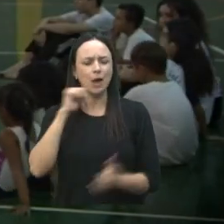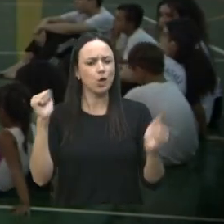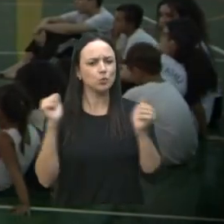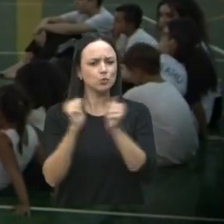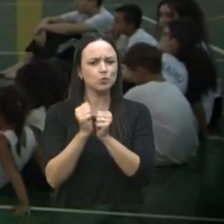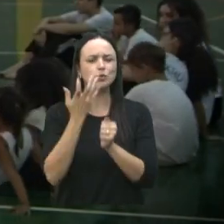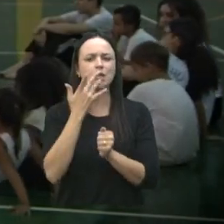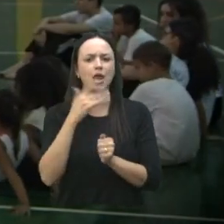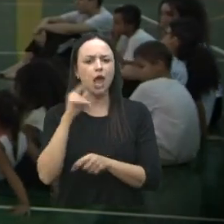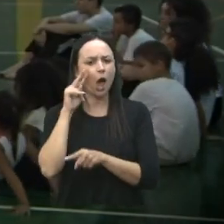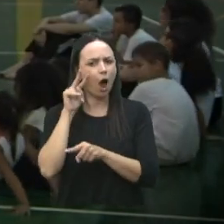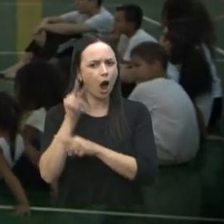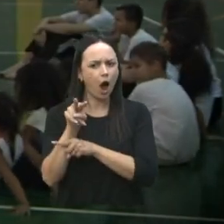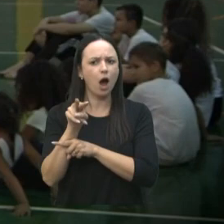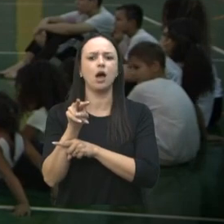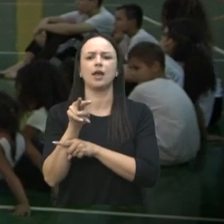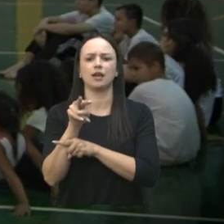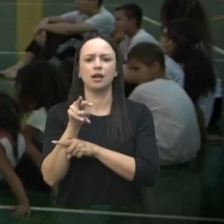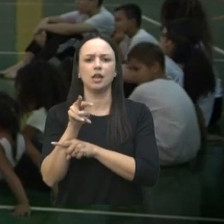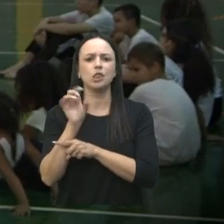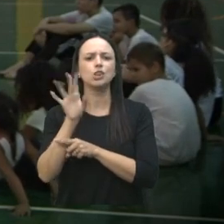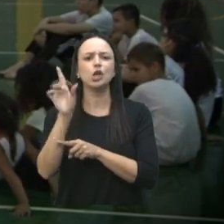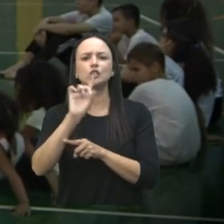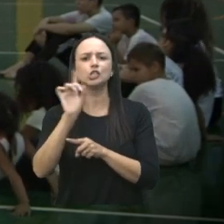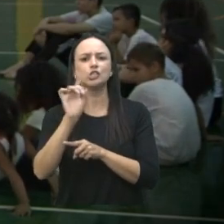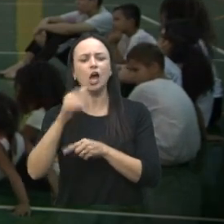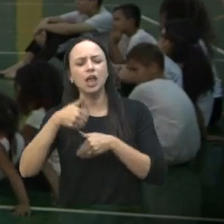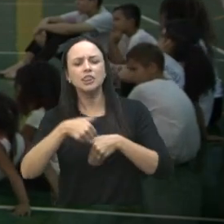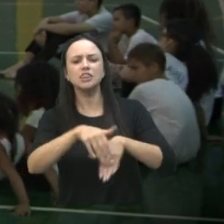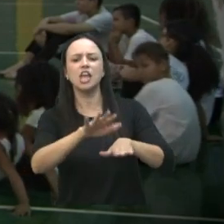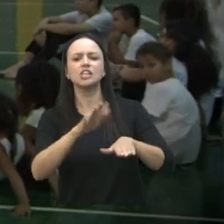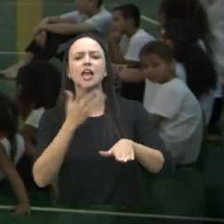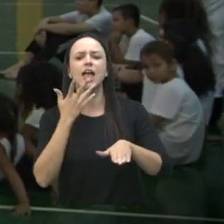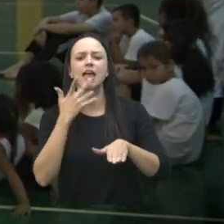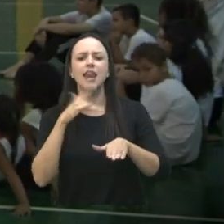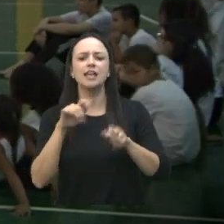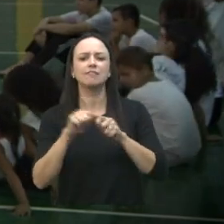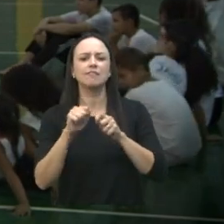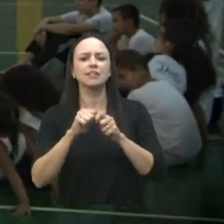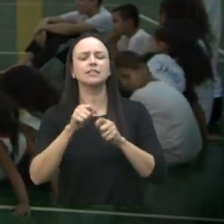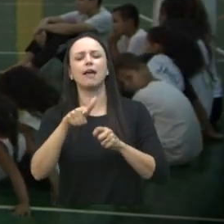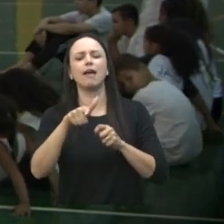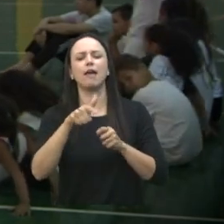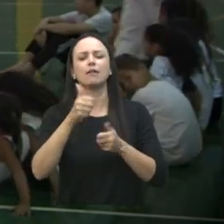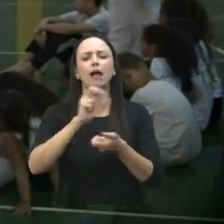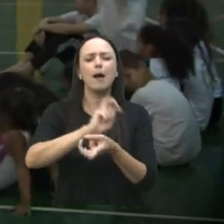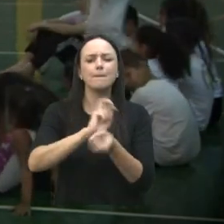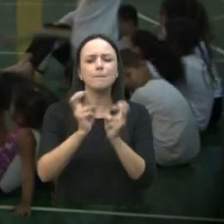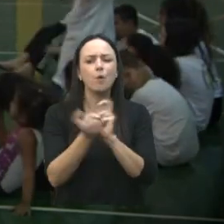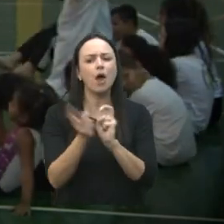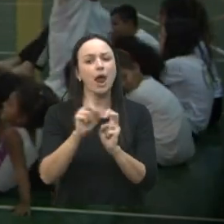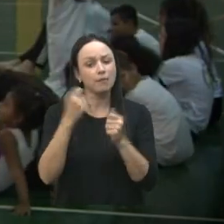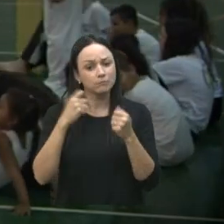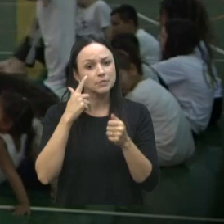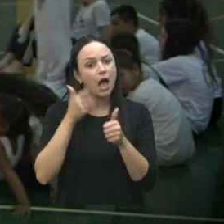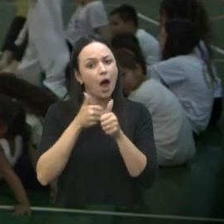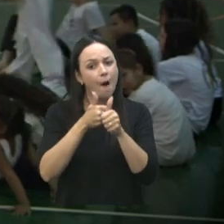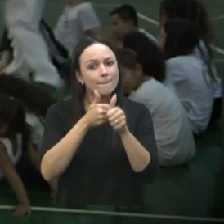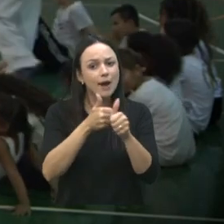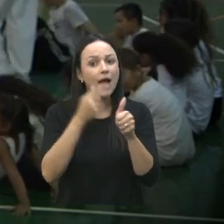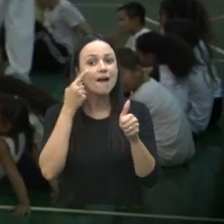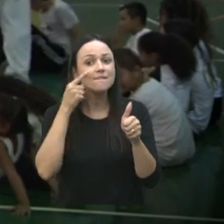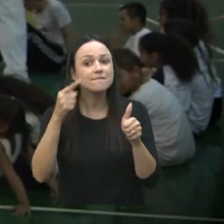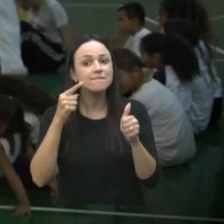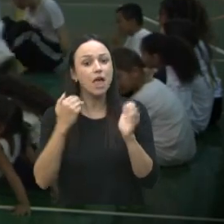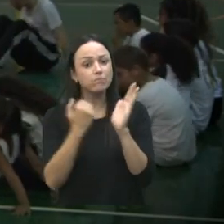né, olhando, porque não só deixando a criança vir fazer o projeto, mas sim também acompanhando, vendo o que se passa, né, o grau que a